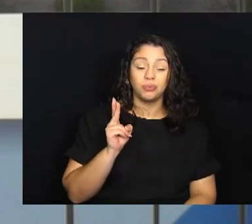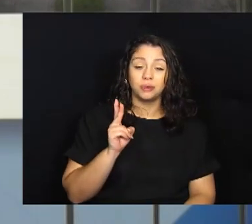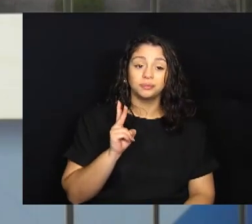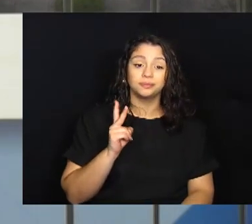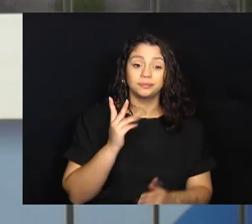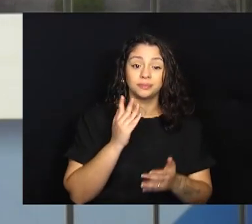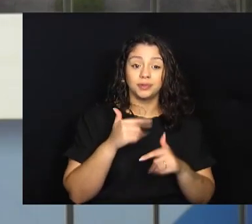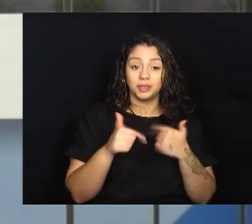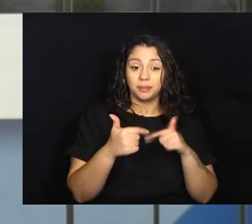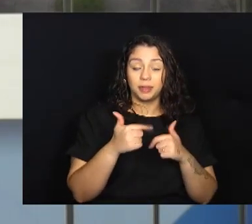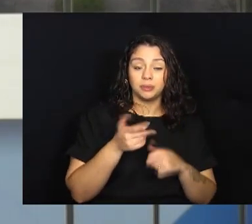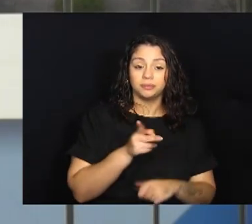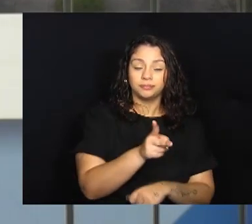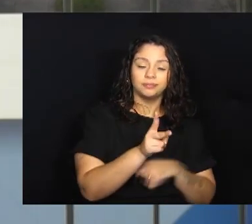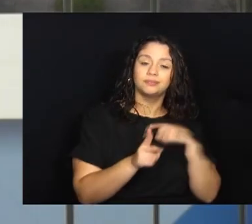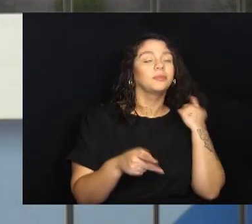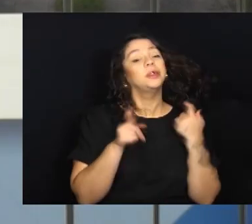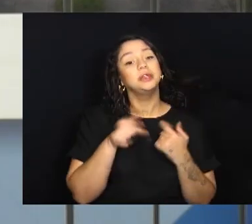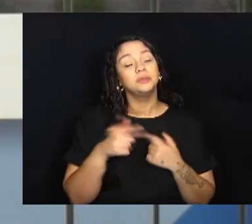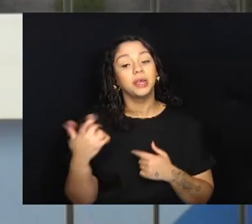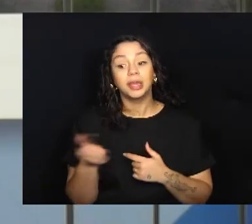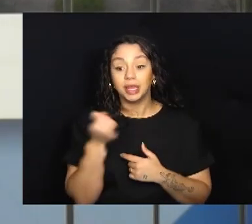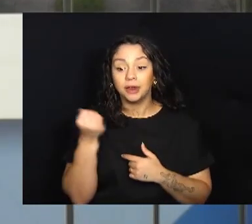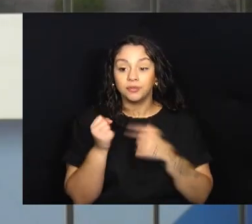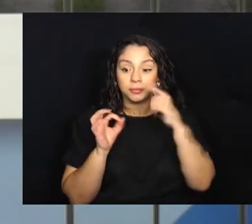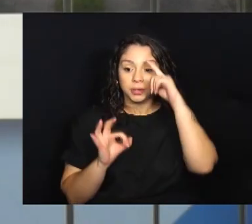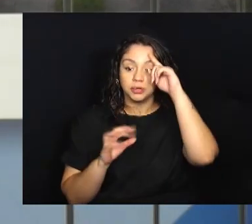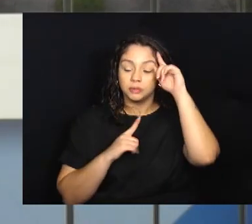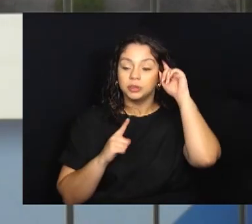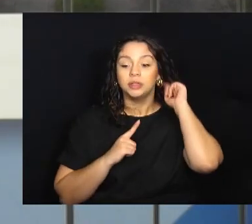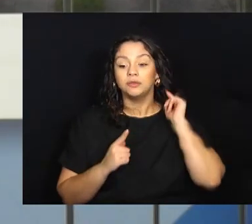isso tem sido muito grave. A gente teve,